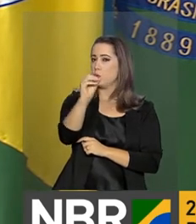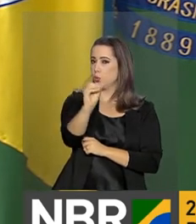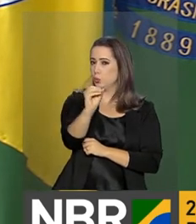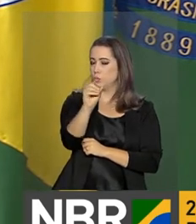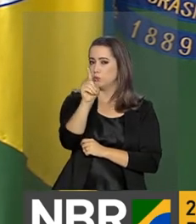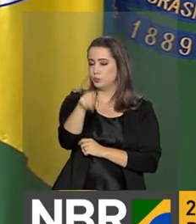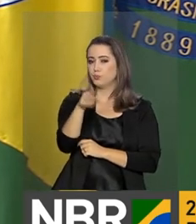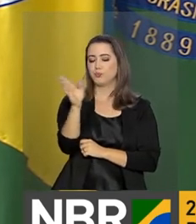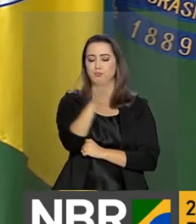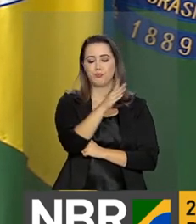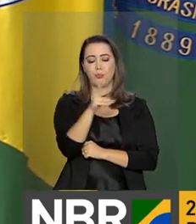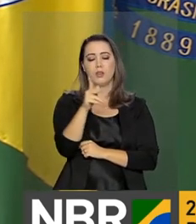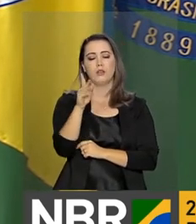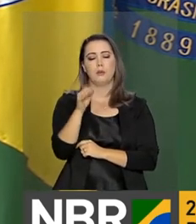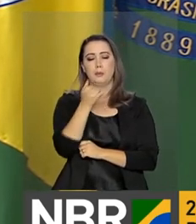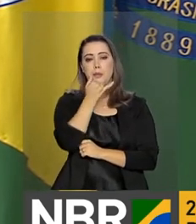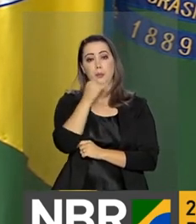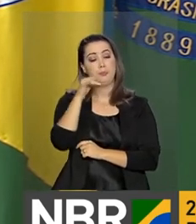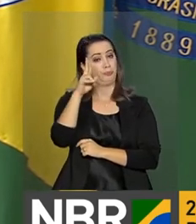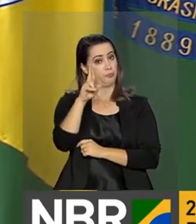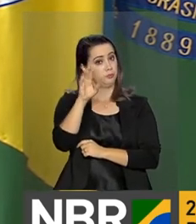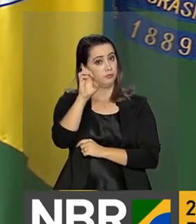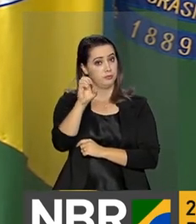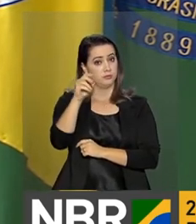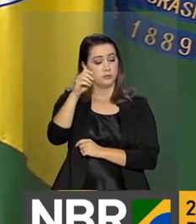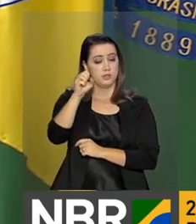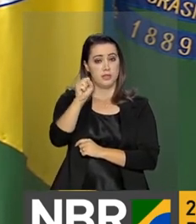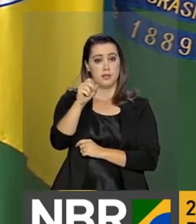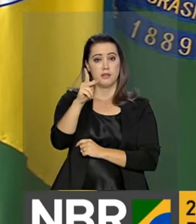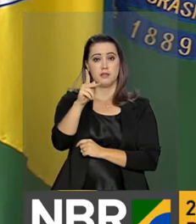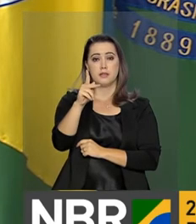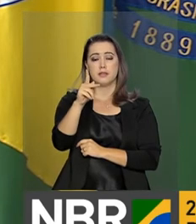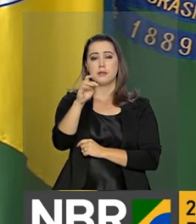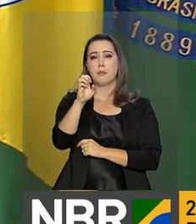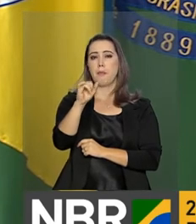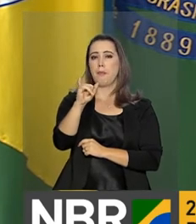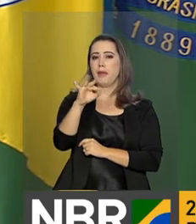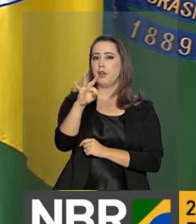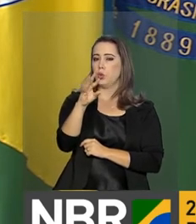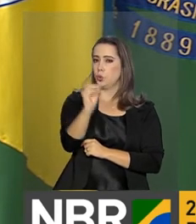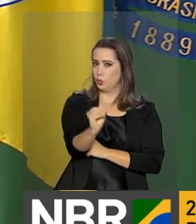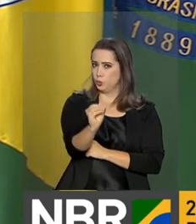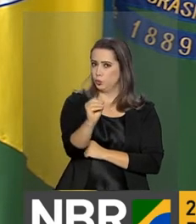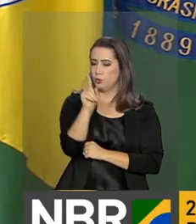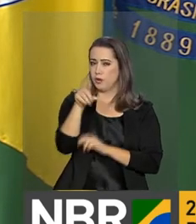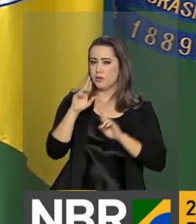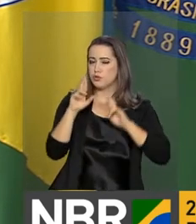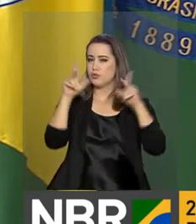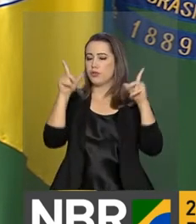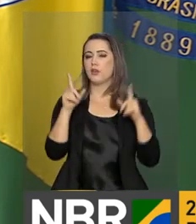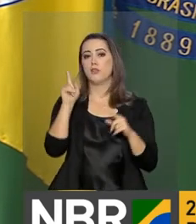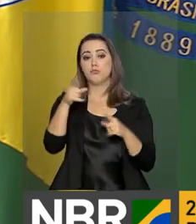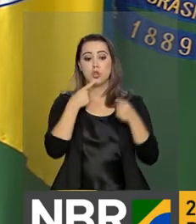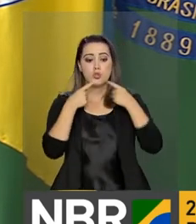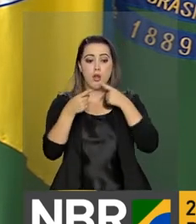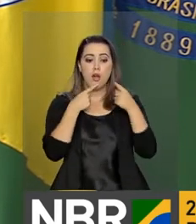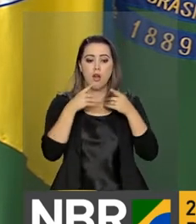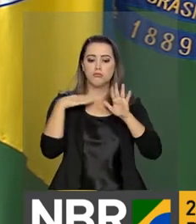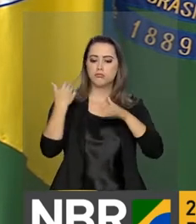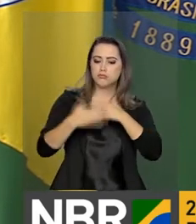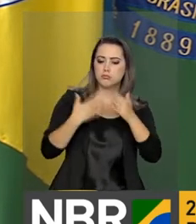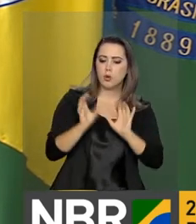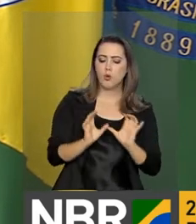fez foi levar adiante, precisamente, uma das bases fundamentais do nosso governo, que é o diálogo. Quando eu verifico os